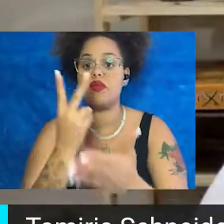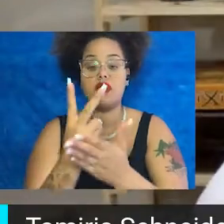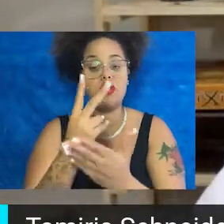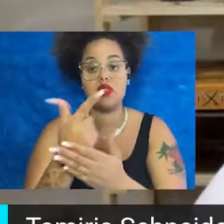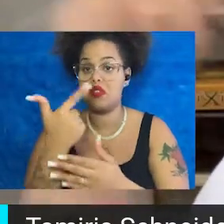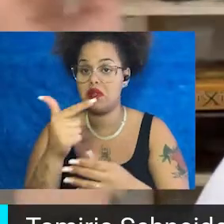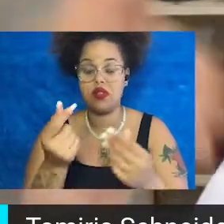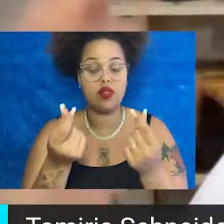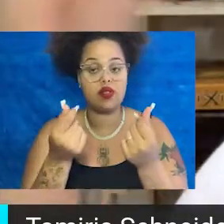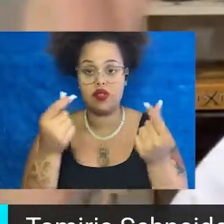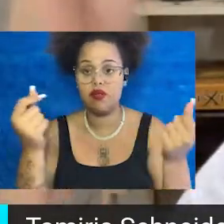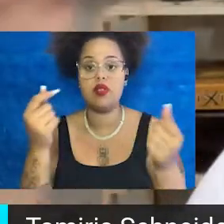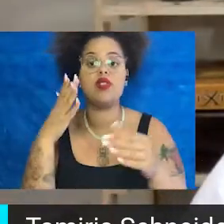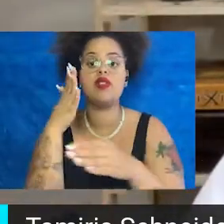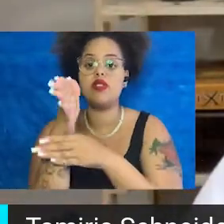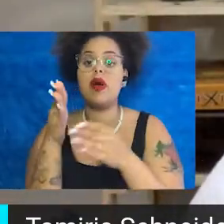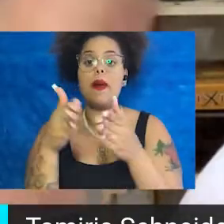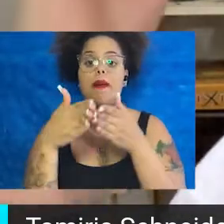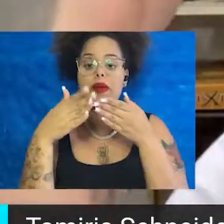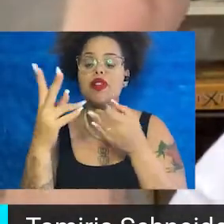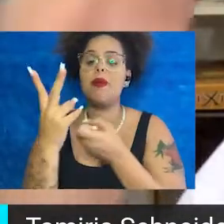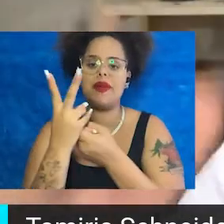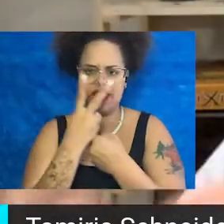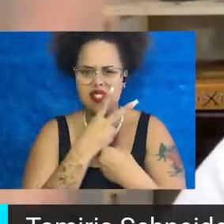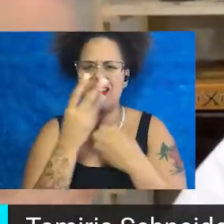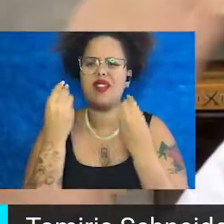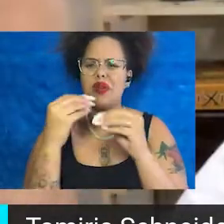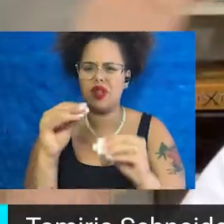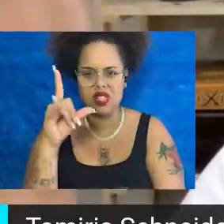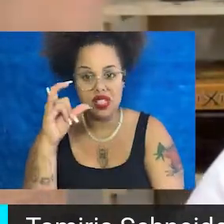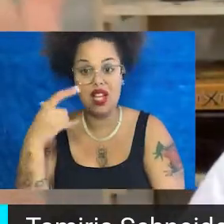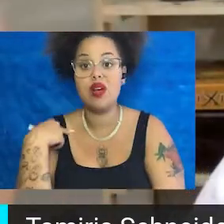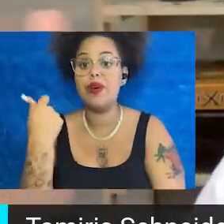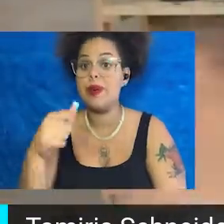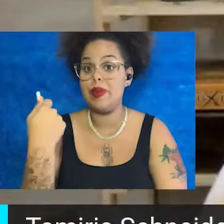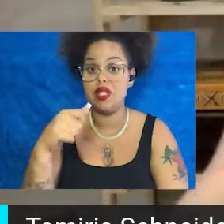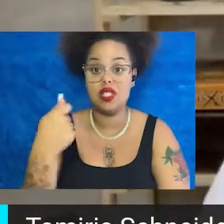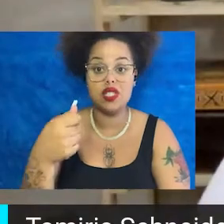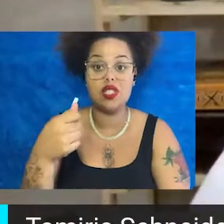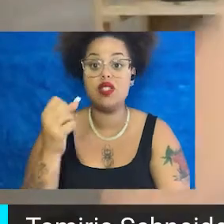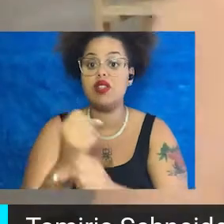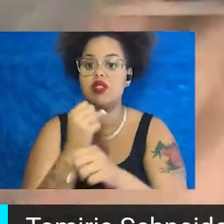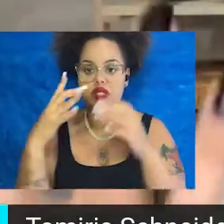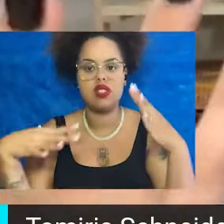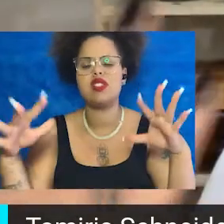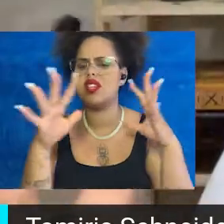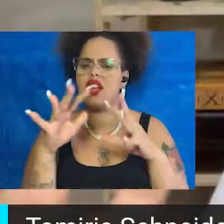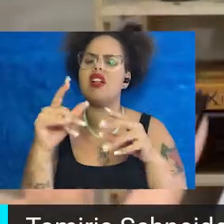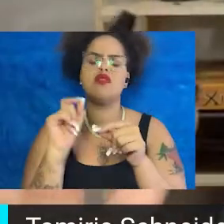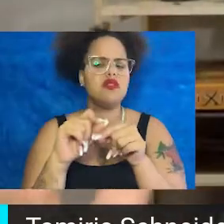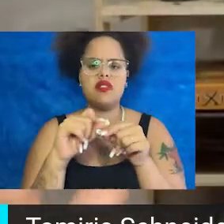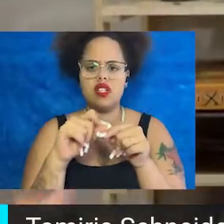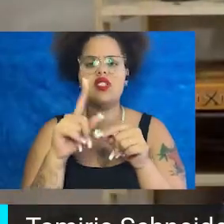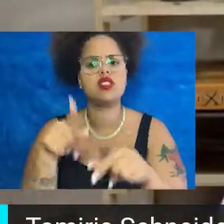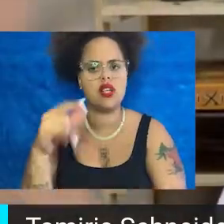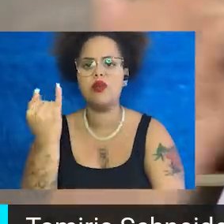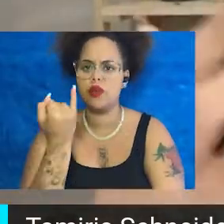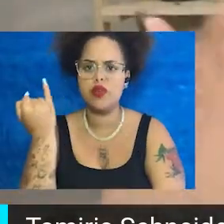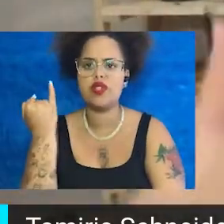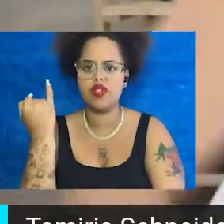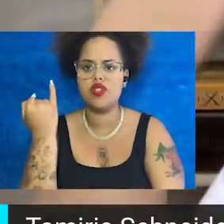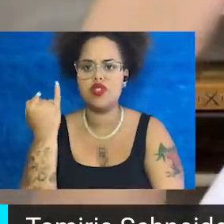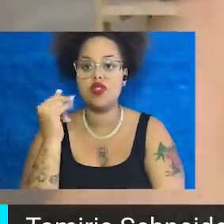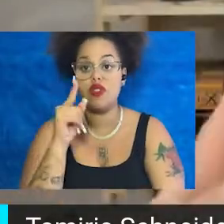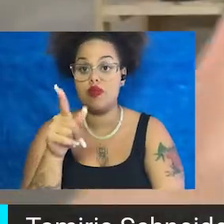tenha orçamento, vai lá, pede emprestado, coloca no Instagram, gente, preciso de tal coisa para construir um cenário. Faça isso, é importante.